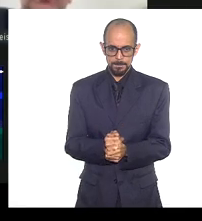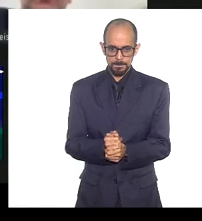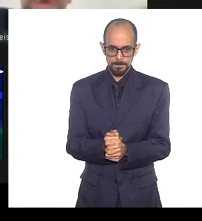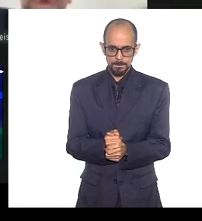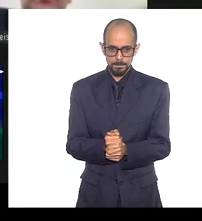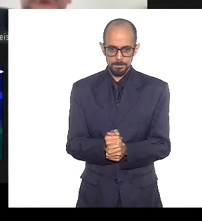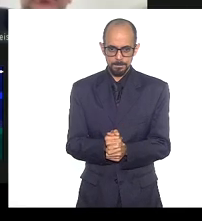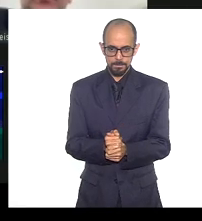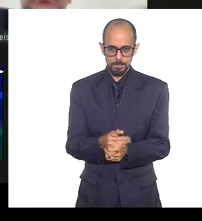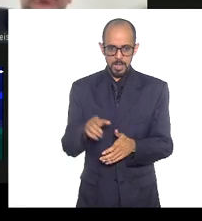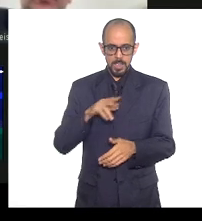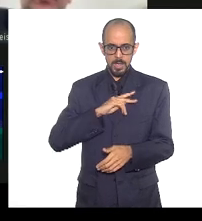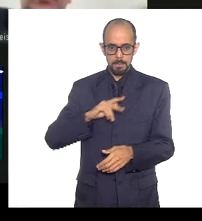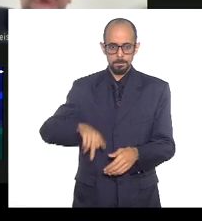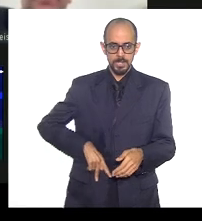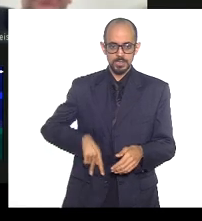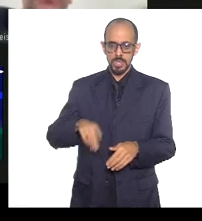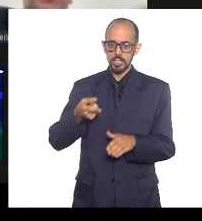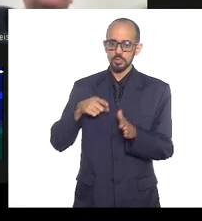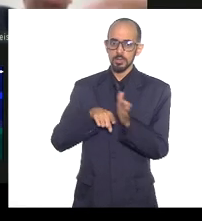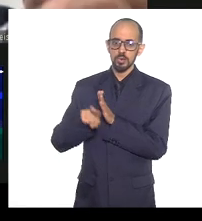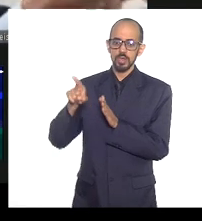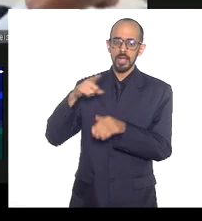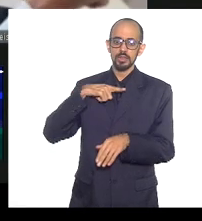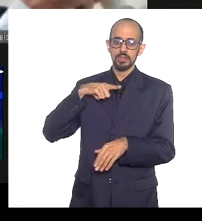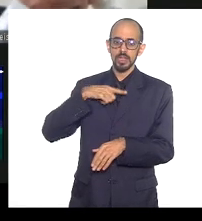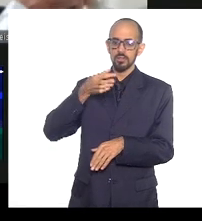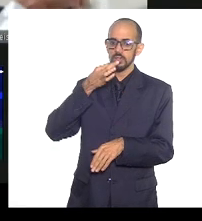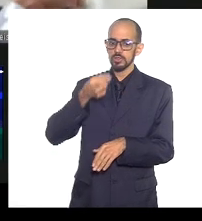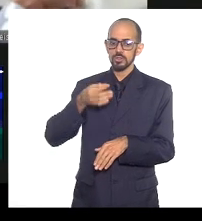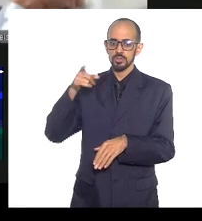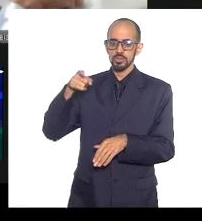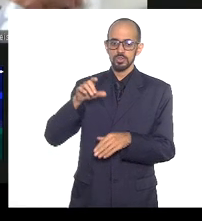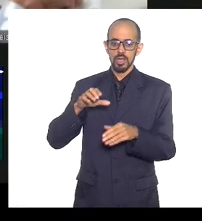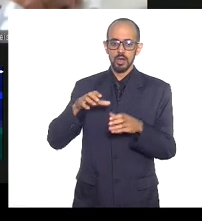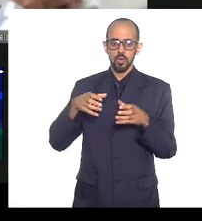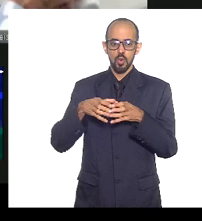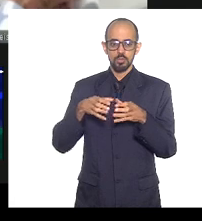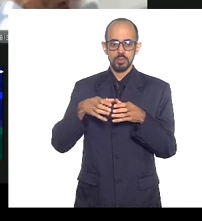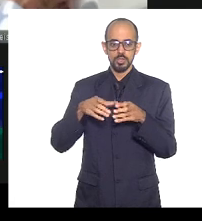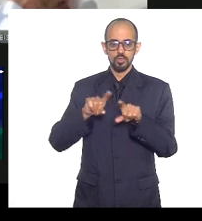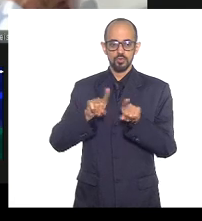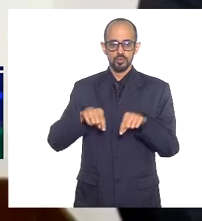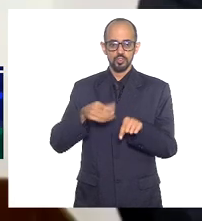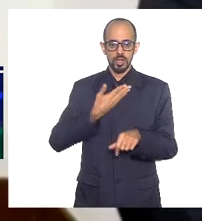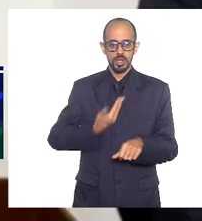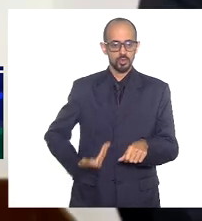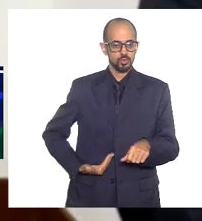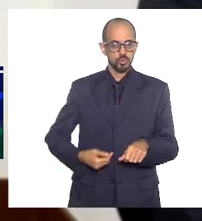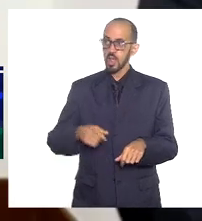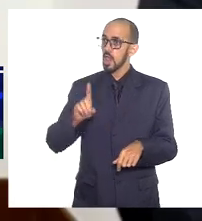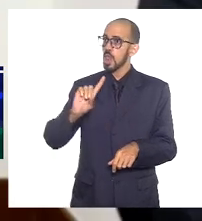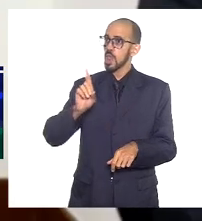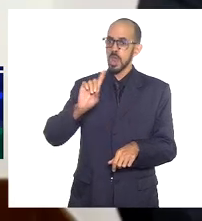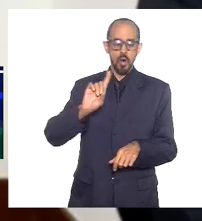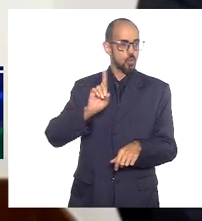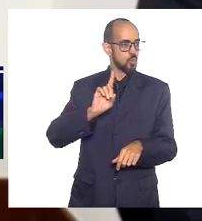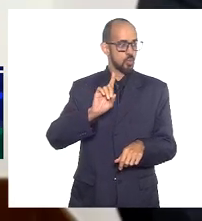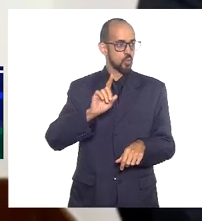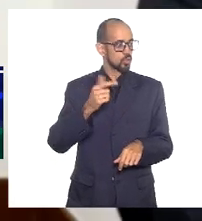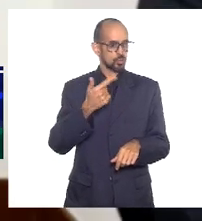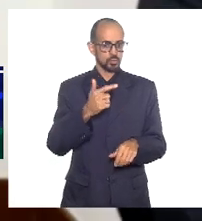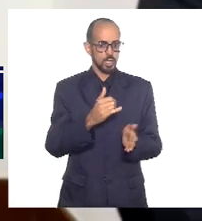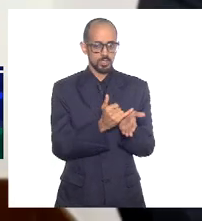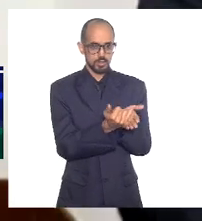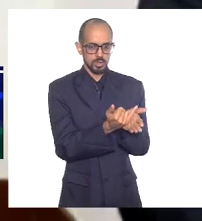Hein, presidente? A minha dúvida é se houve parecer da comissão de servidores nessa... Não, não está inscrita para dar